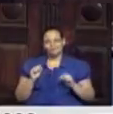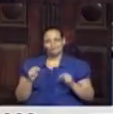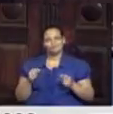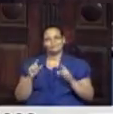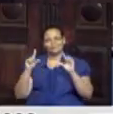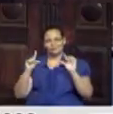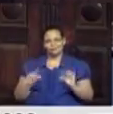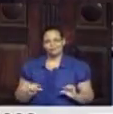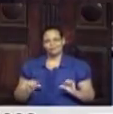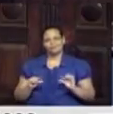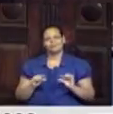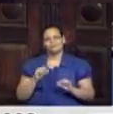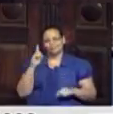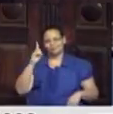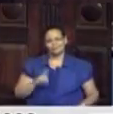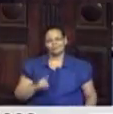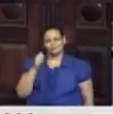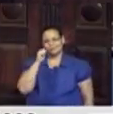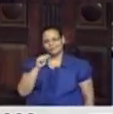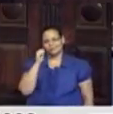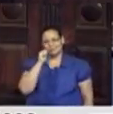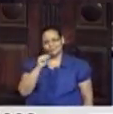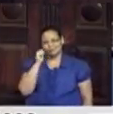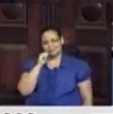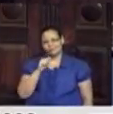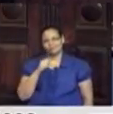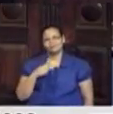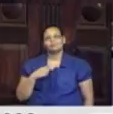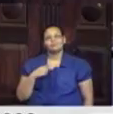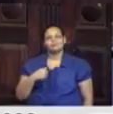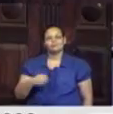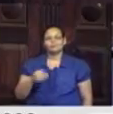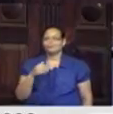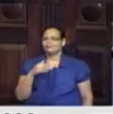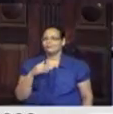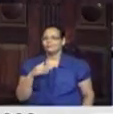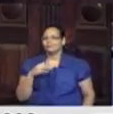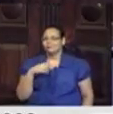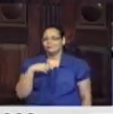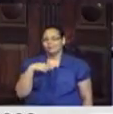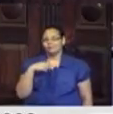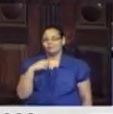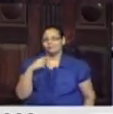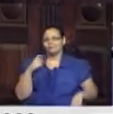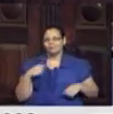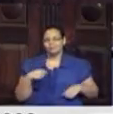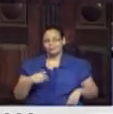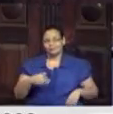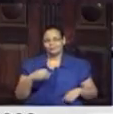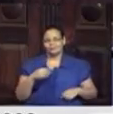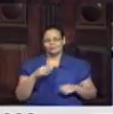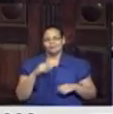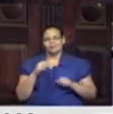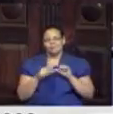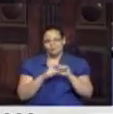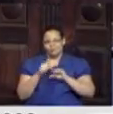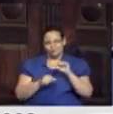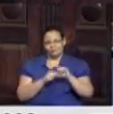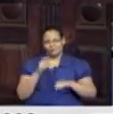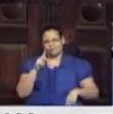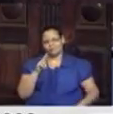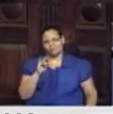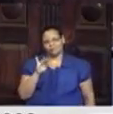e reduzem os direitos das mulheres. No caso emblematiquíssimo da reforma da Previdência, que